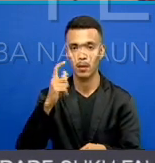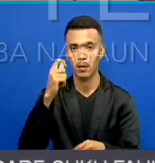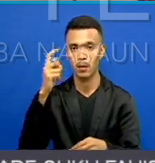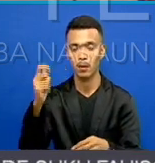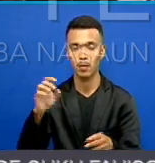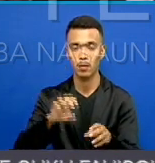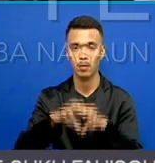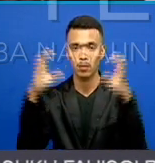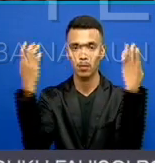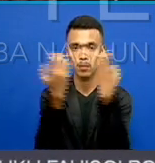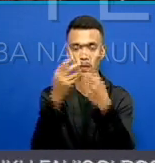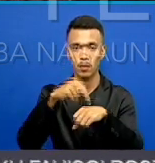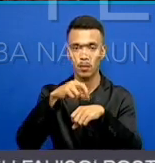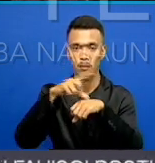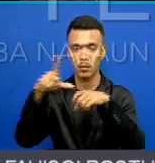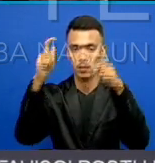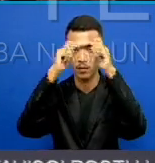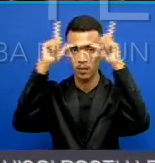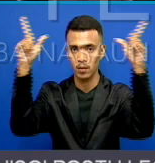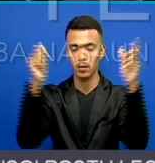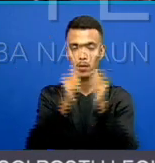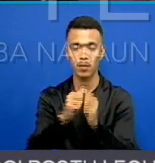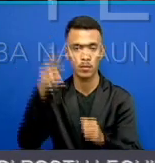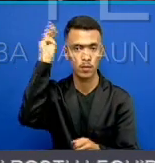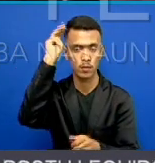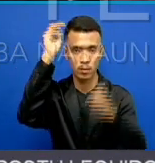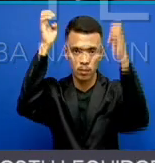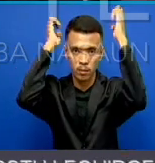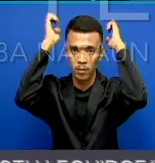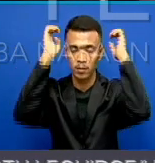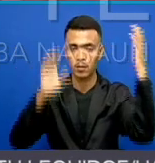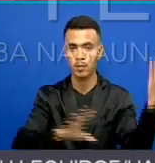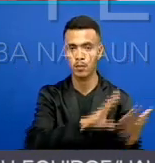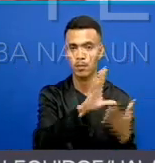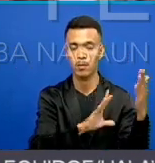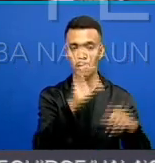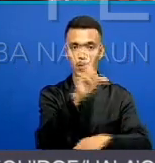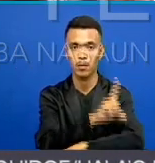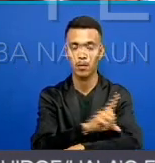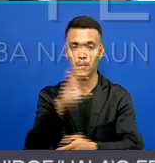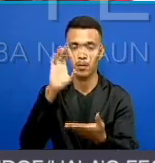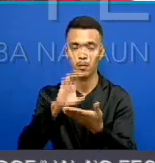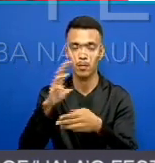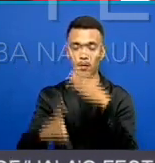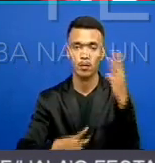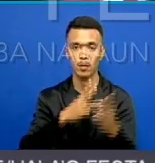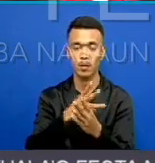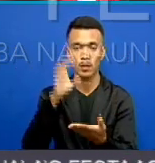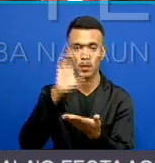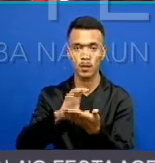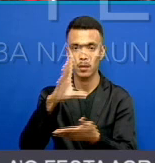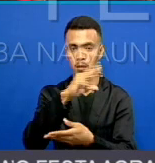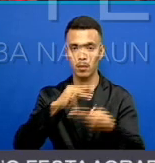Comissão Nacional Timor-Leste ba UNESCO Ramoto com Ministério da Educação comemora Lorong Mundial Ciência na Matemática e a Escola Secundária